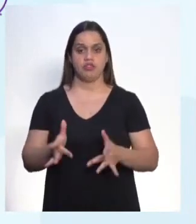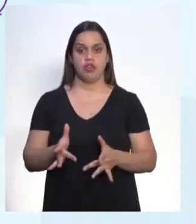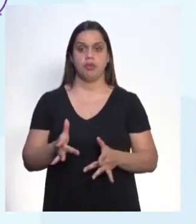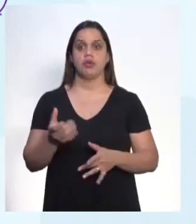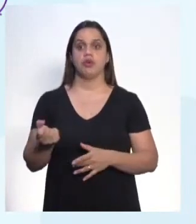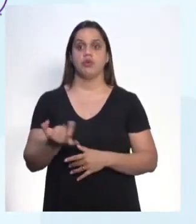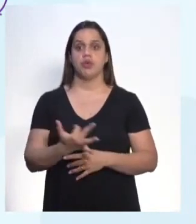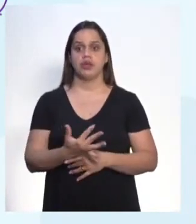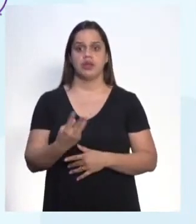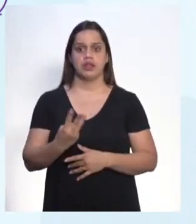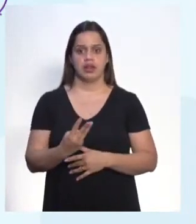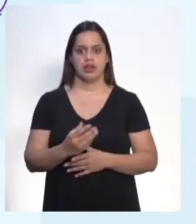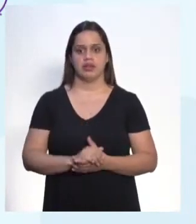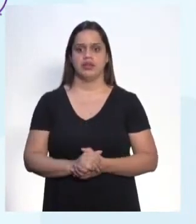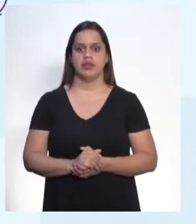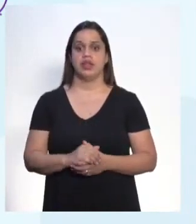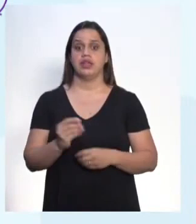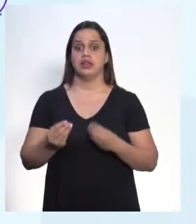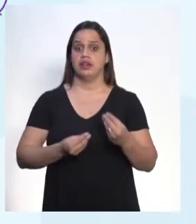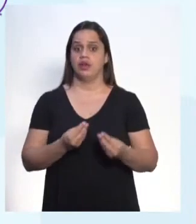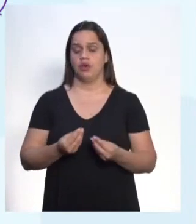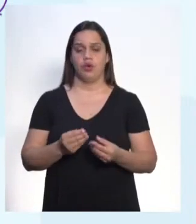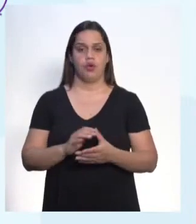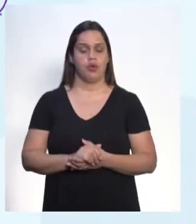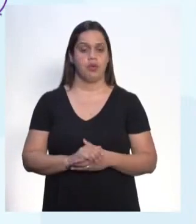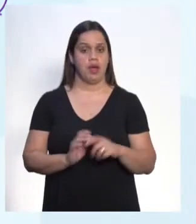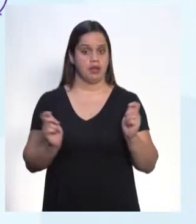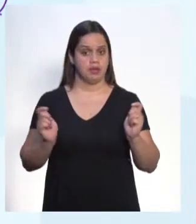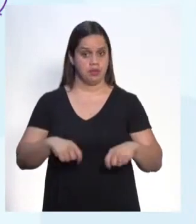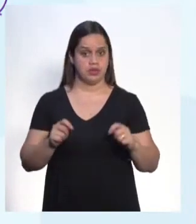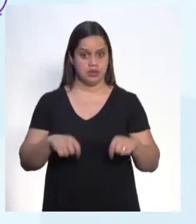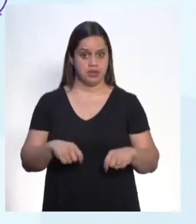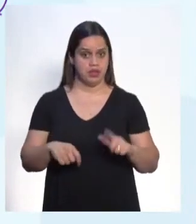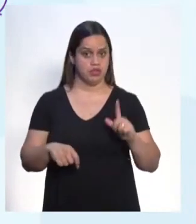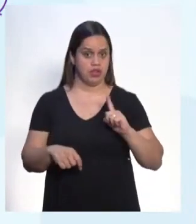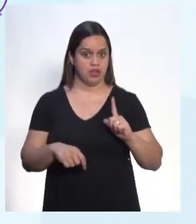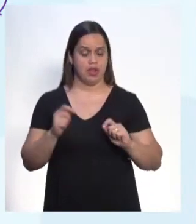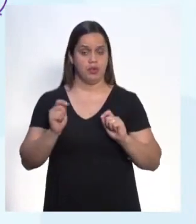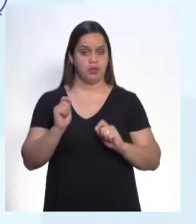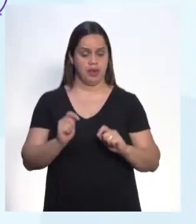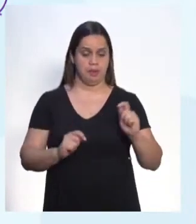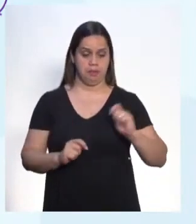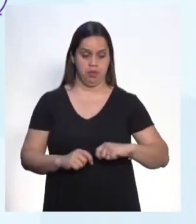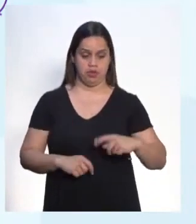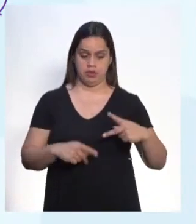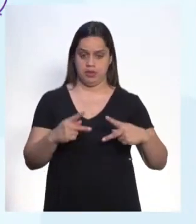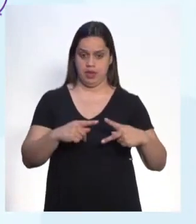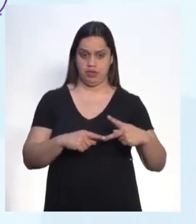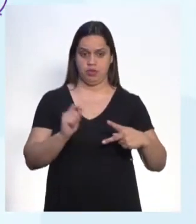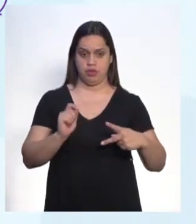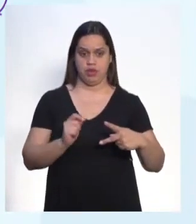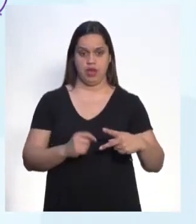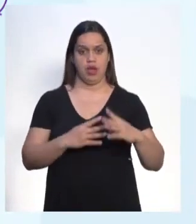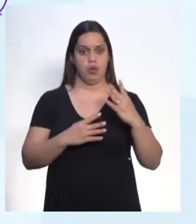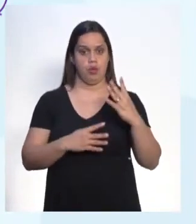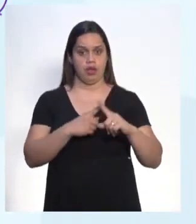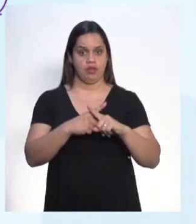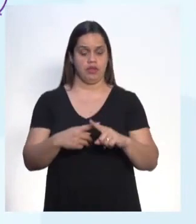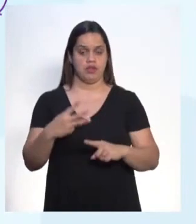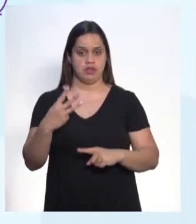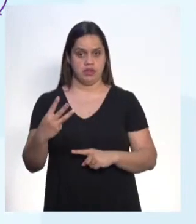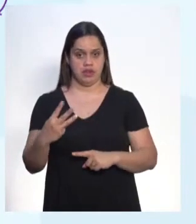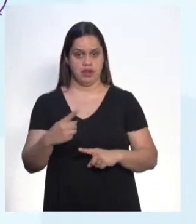sobraram 3. Então, as possibilidades serão 4 vezes